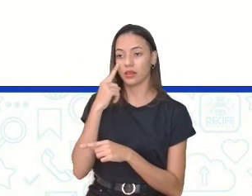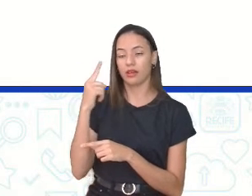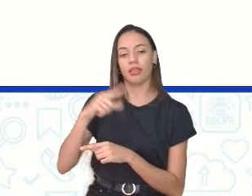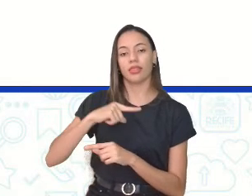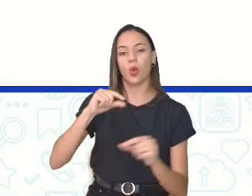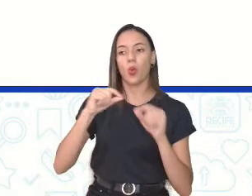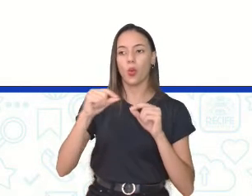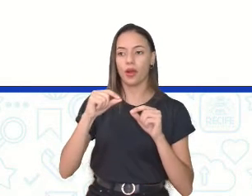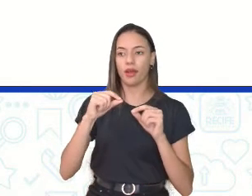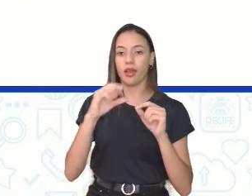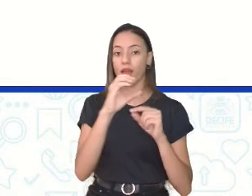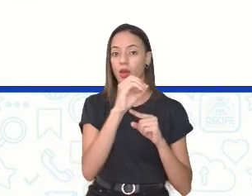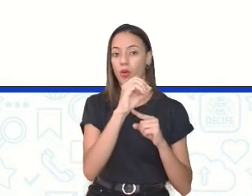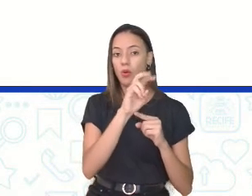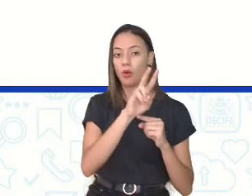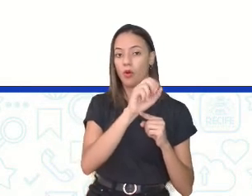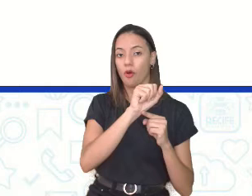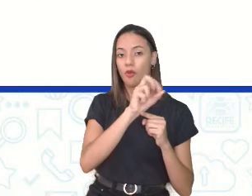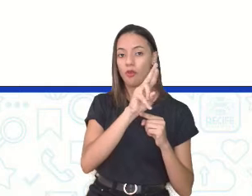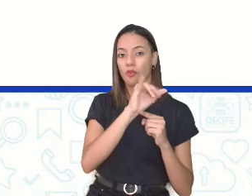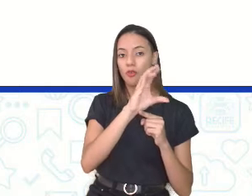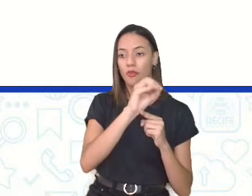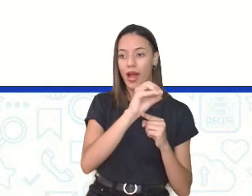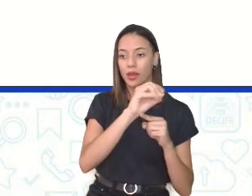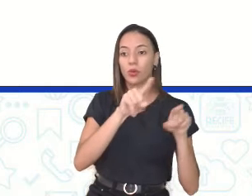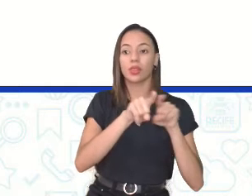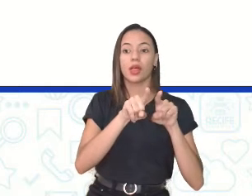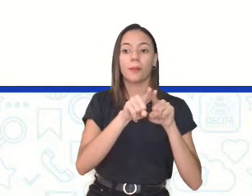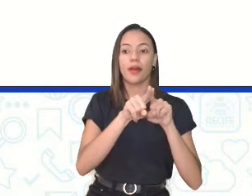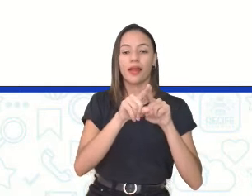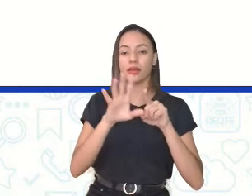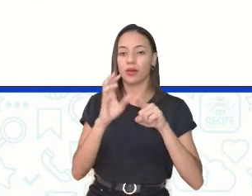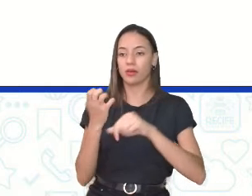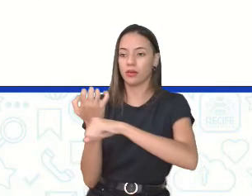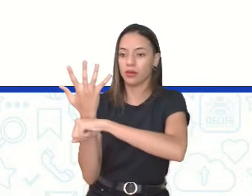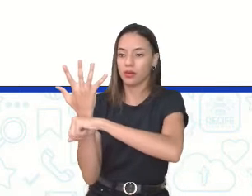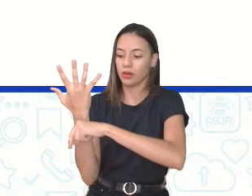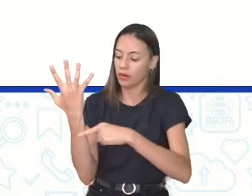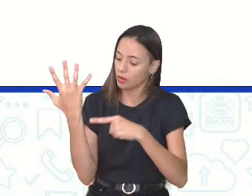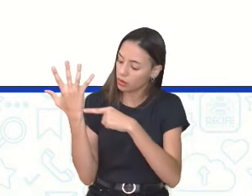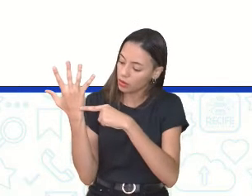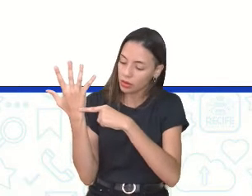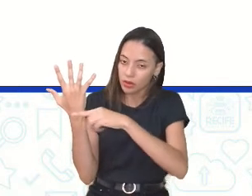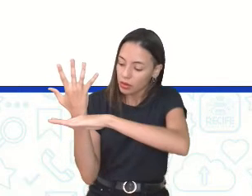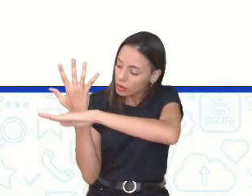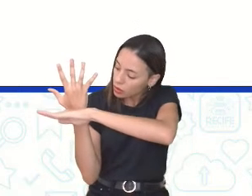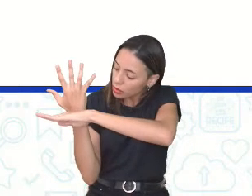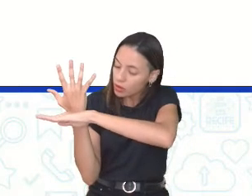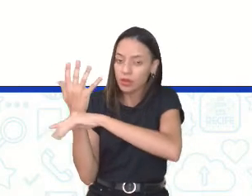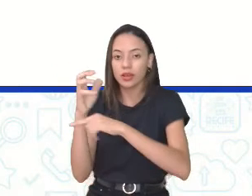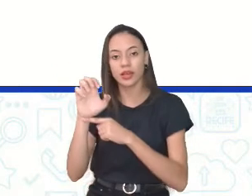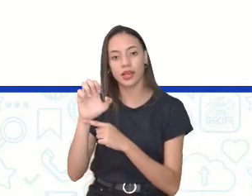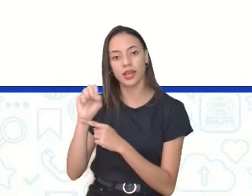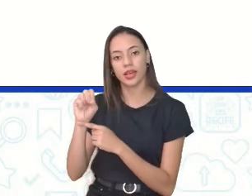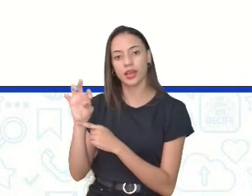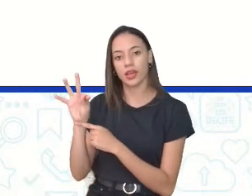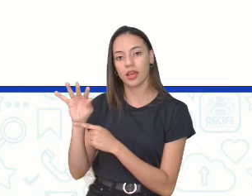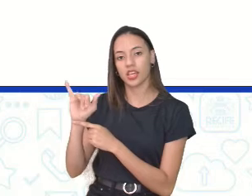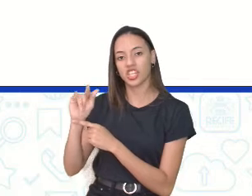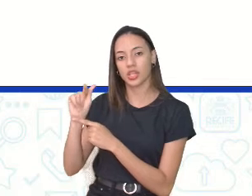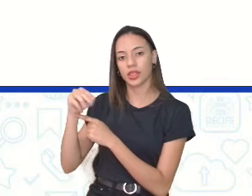tem o ovário da flor e o estigma. O estigma é essa parte que tá acima, né? Tem